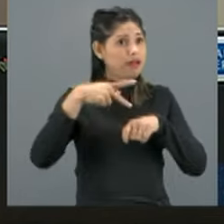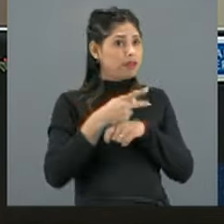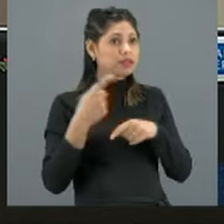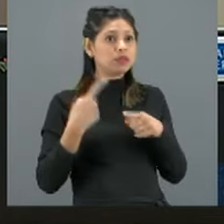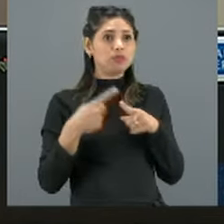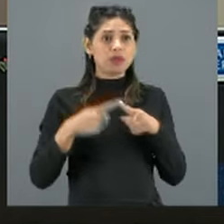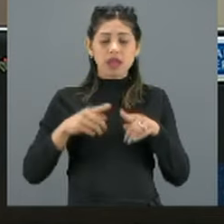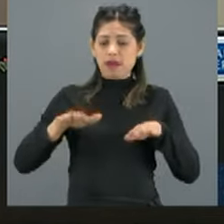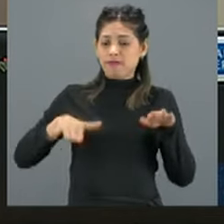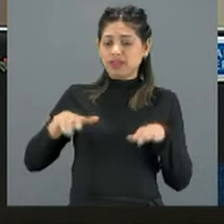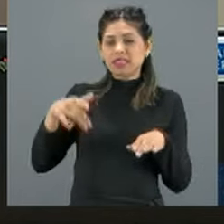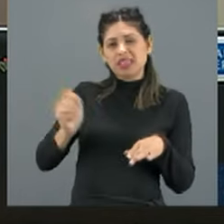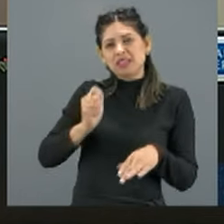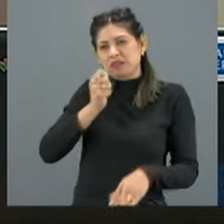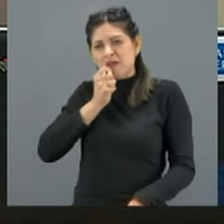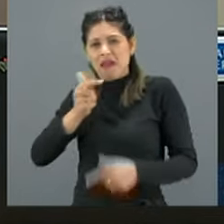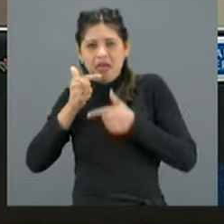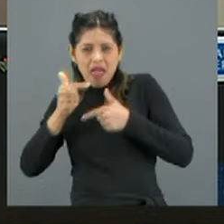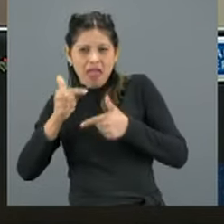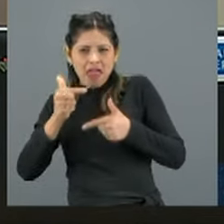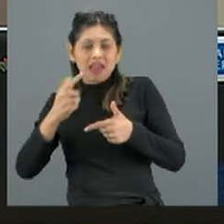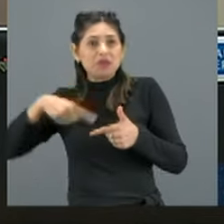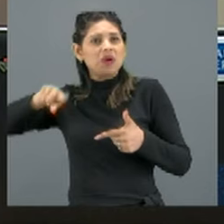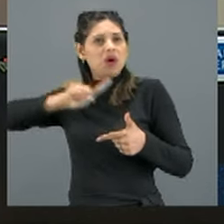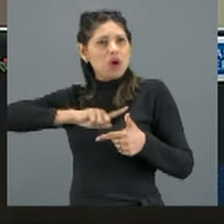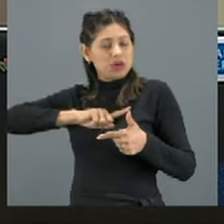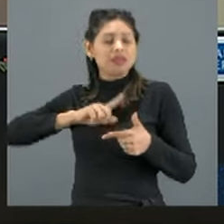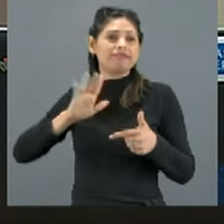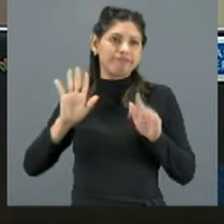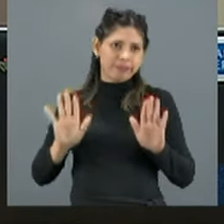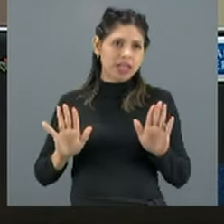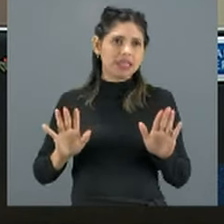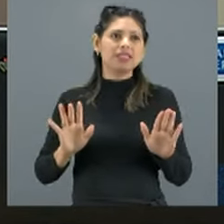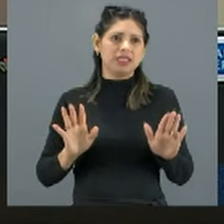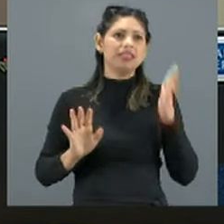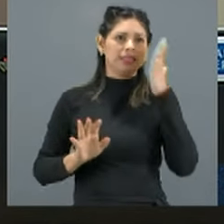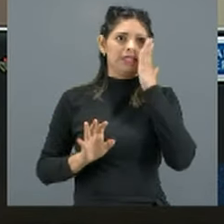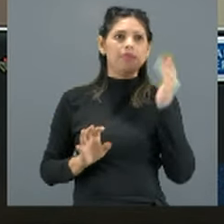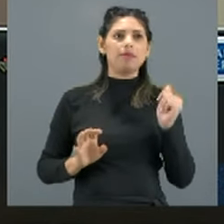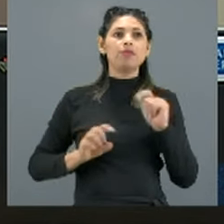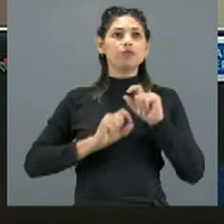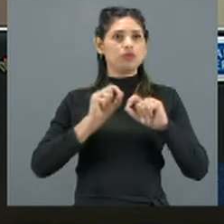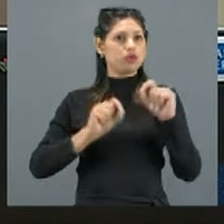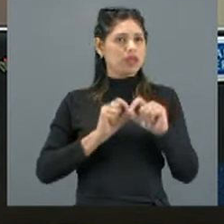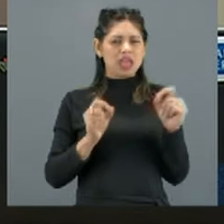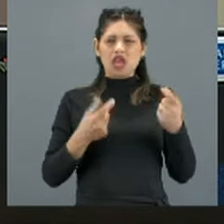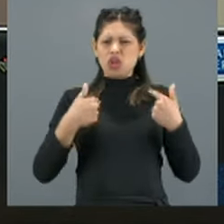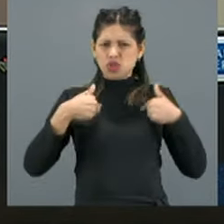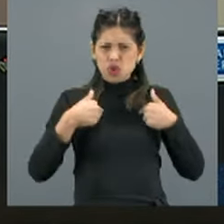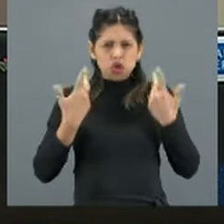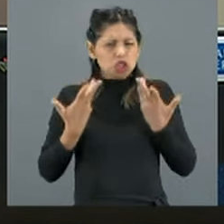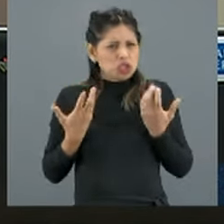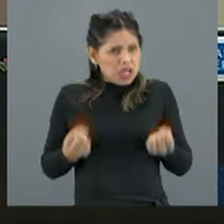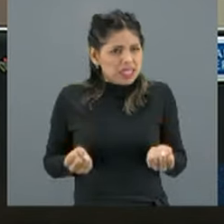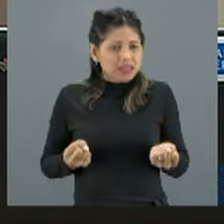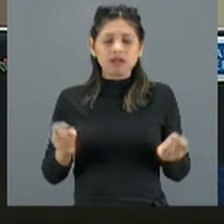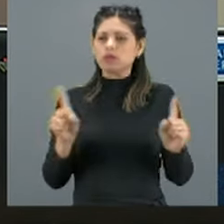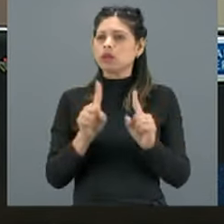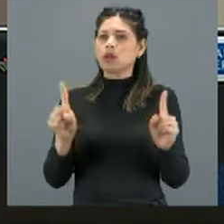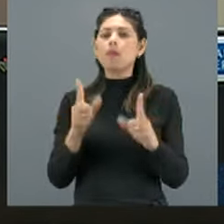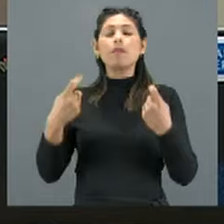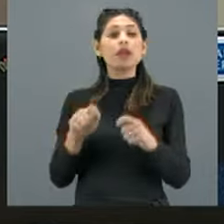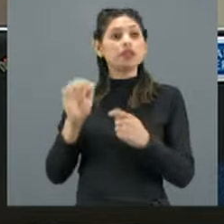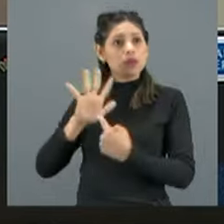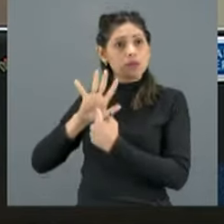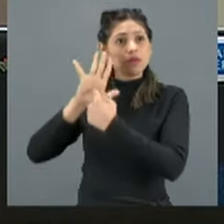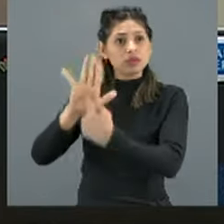gente, mas ele sabe que tem adversário aqui na gente, né, Mourão? A gente não vai deixar, pelo menos, e mostrar. É esse pessoal que